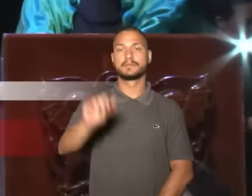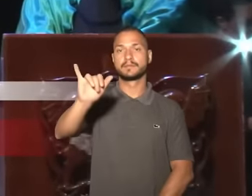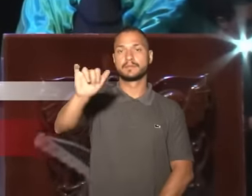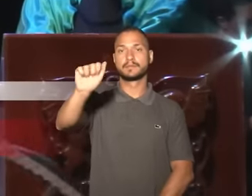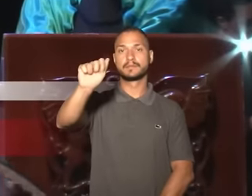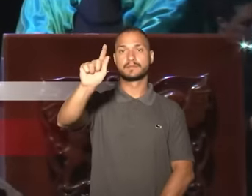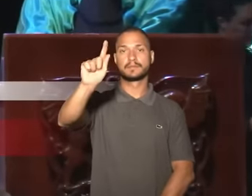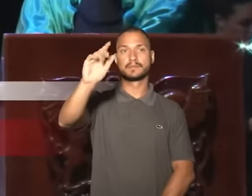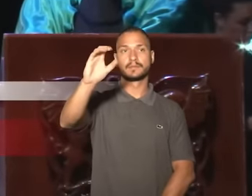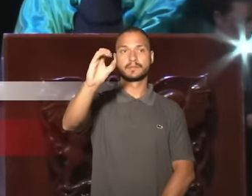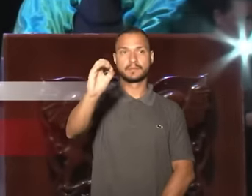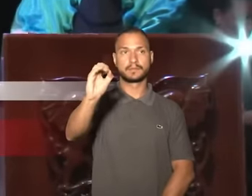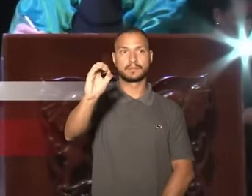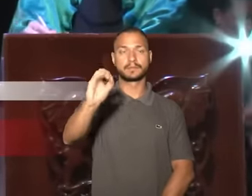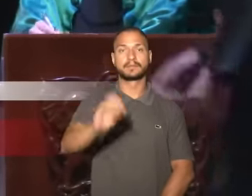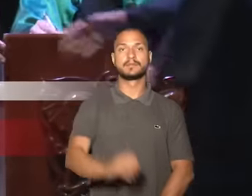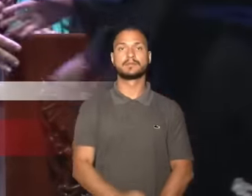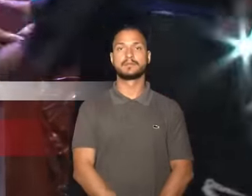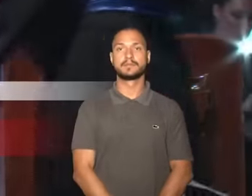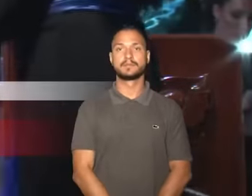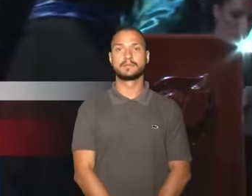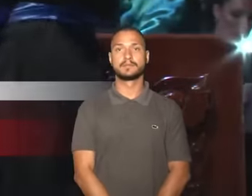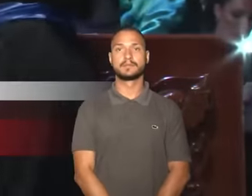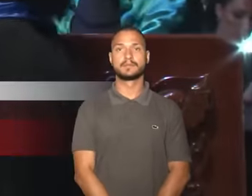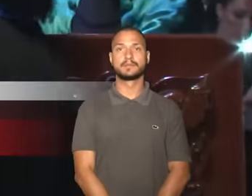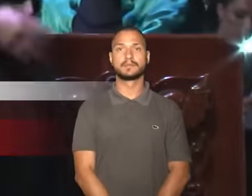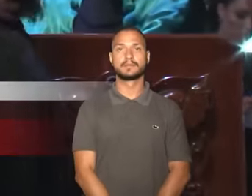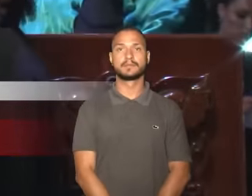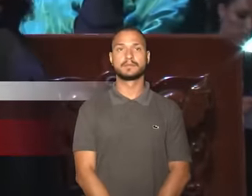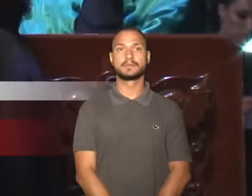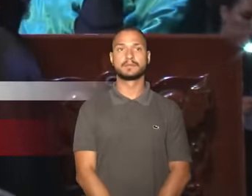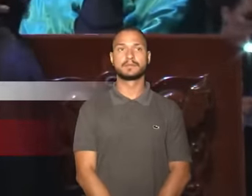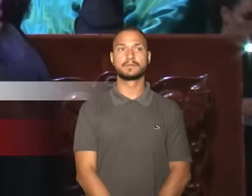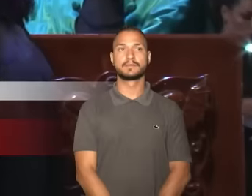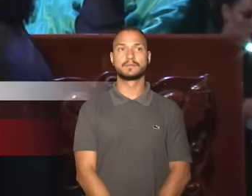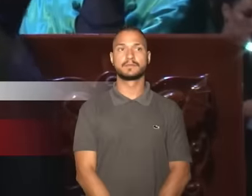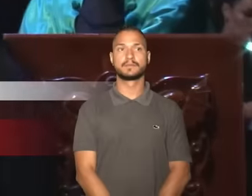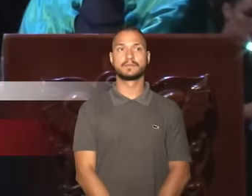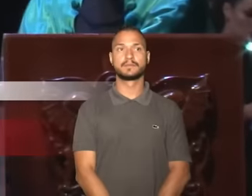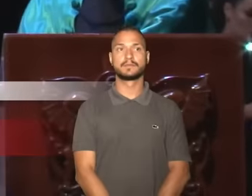Iago Tostes de Assis Menezes.